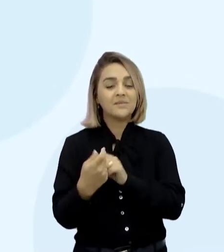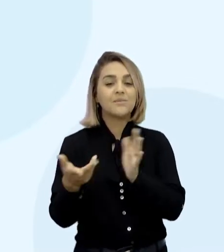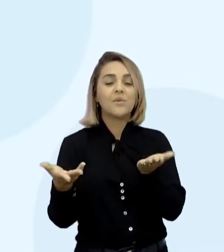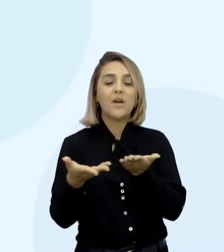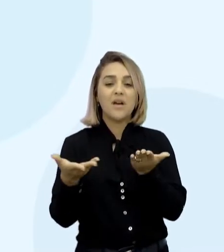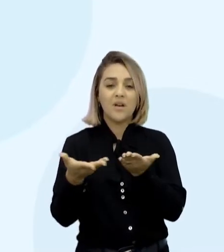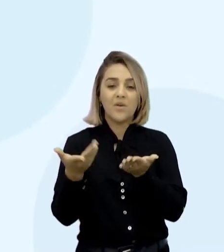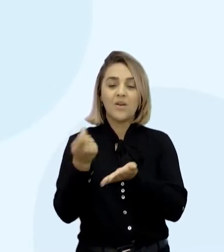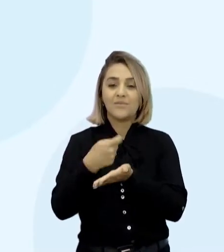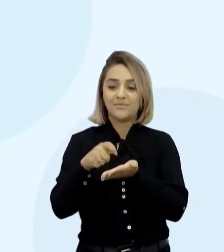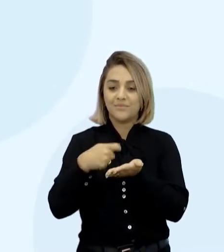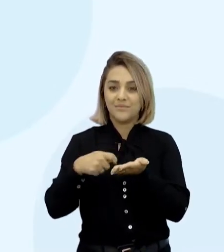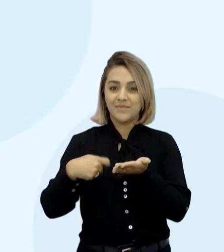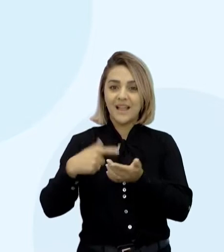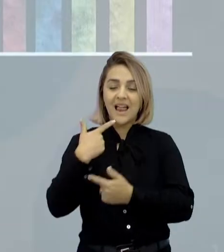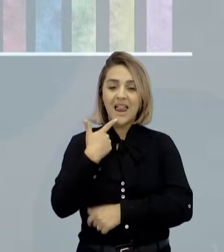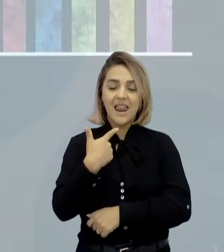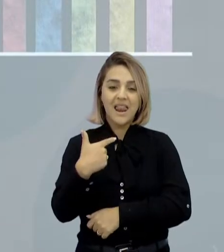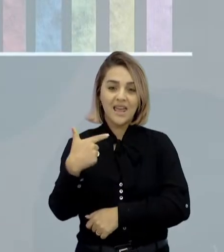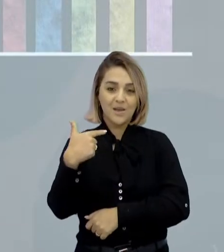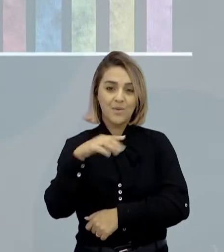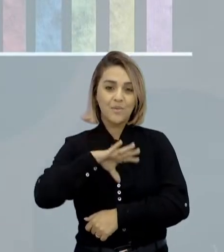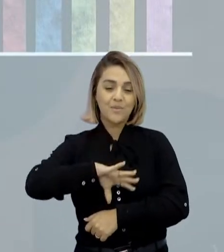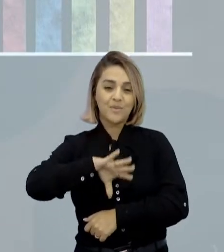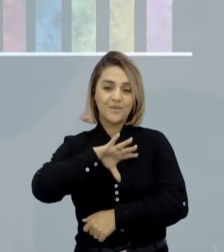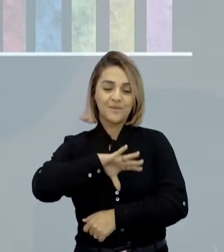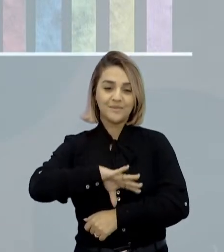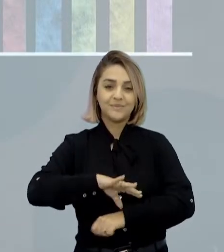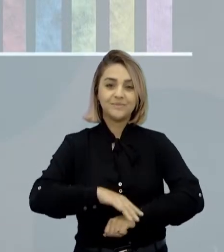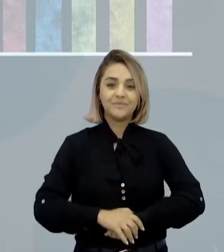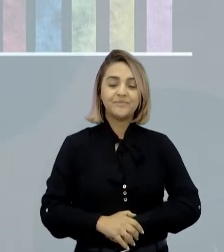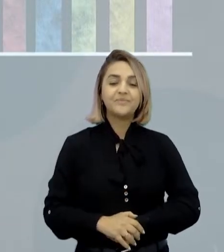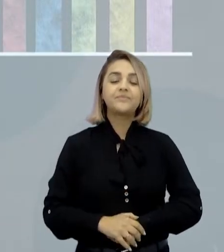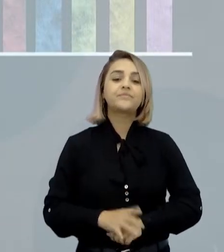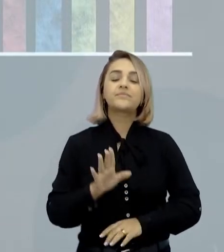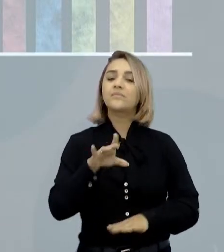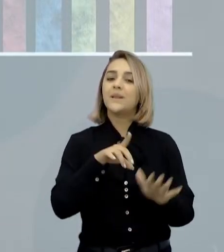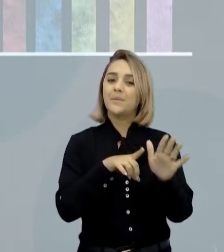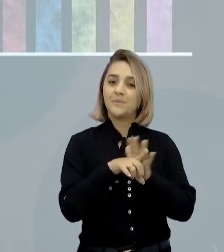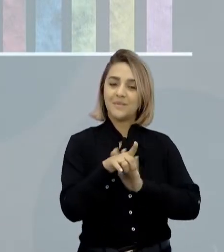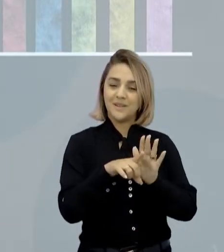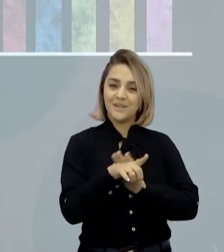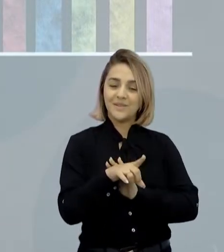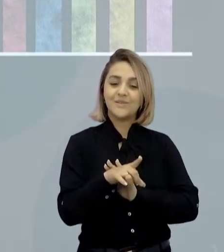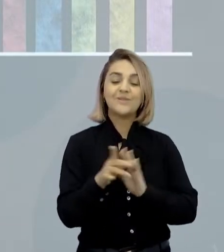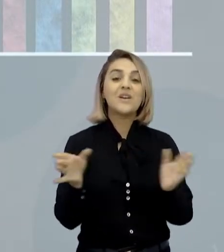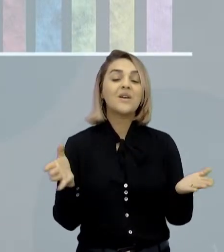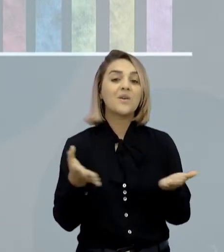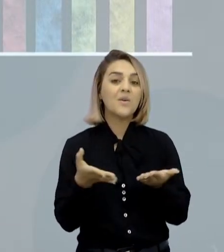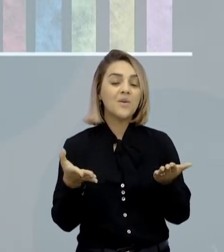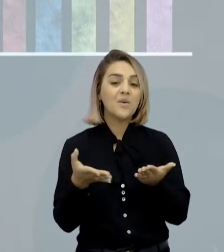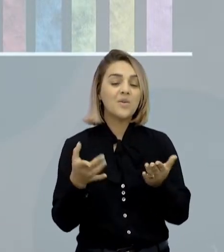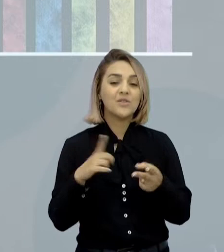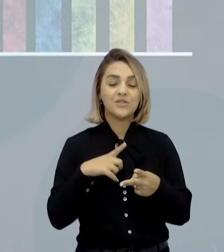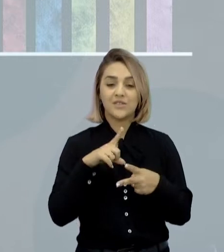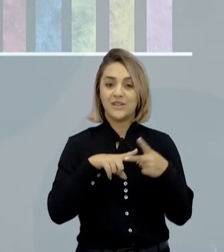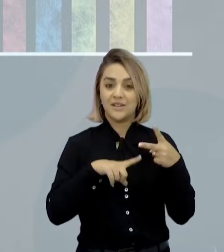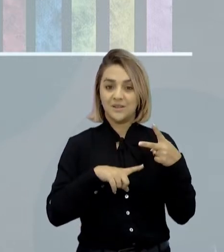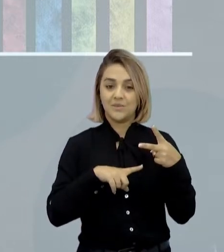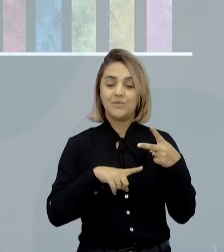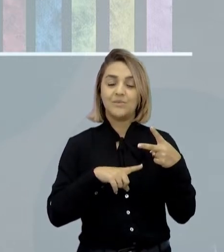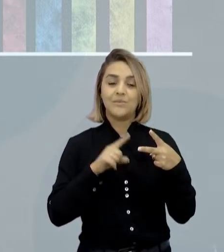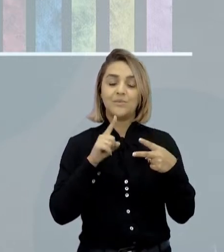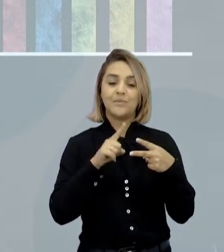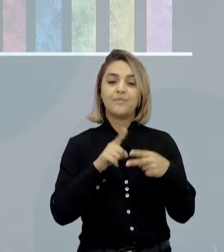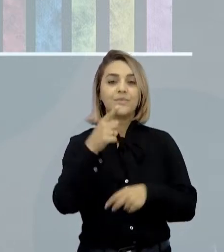modalidade escrita da língua portuguesa. E nossa perguntinha aí, que no caso hoje são duas, para